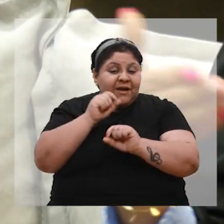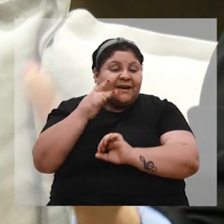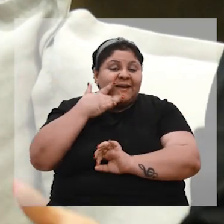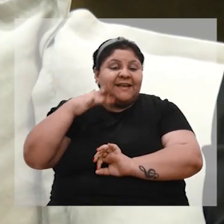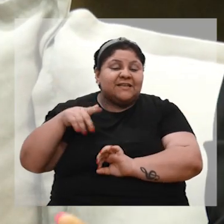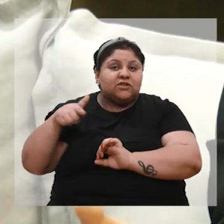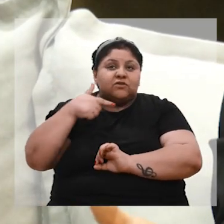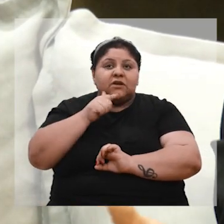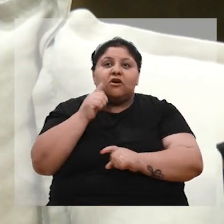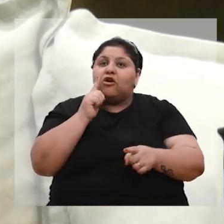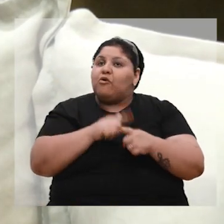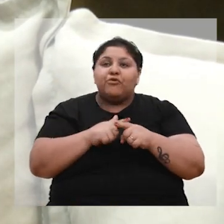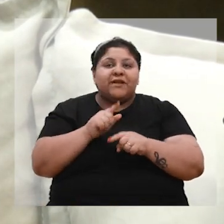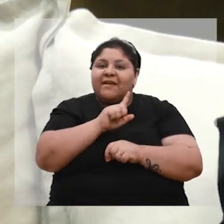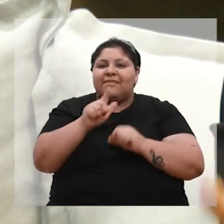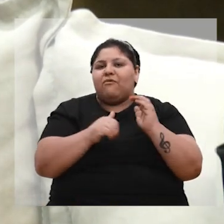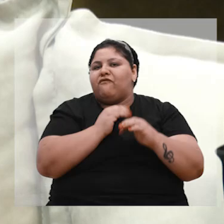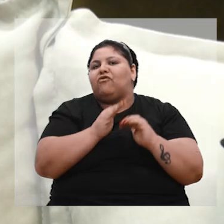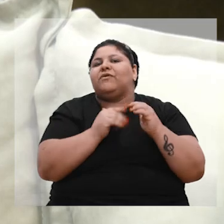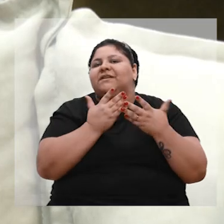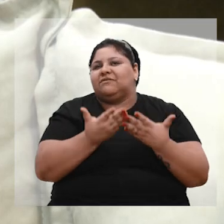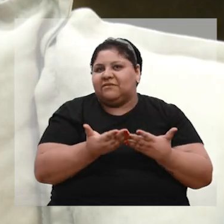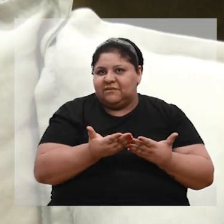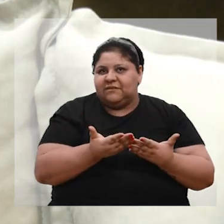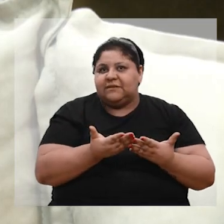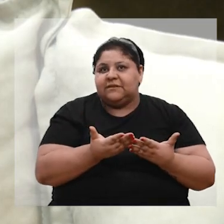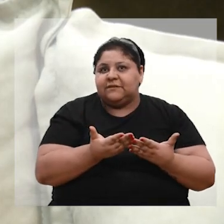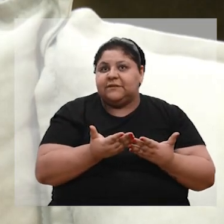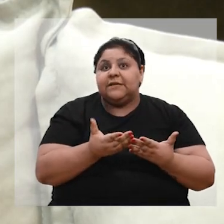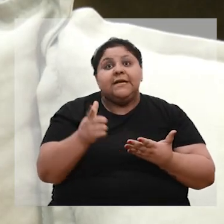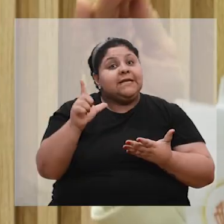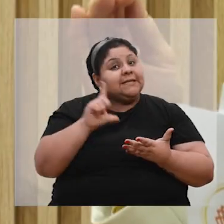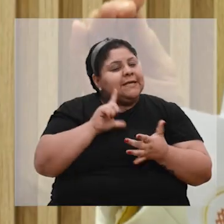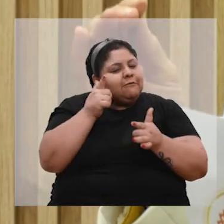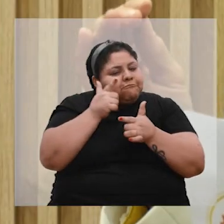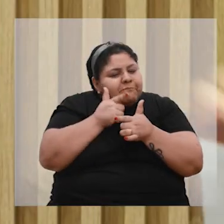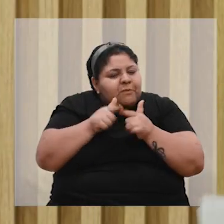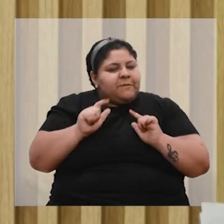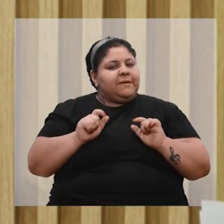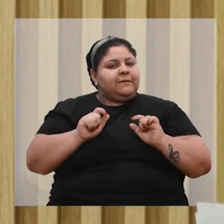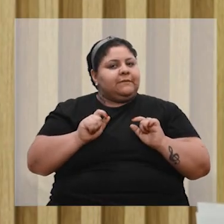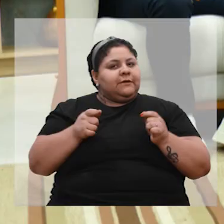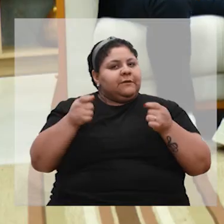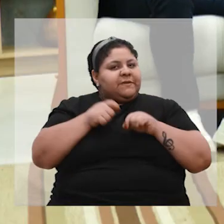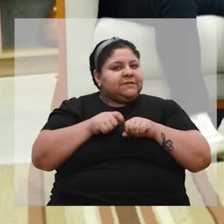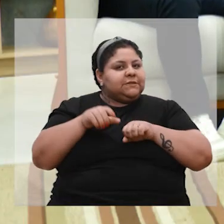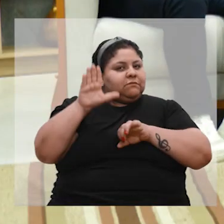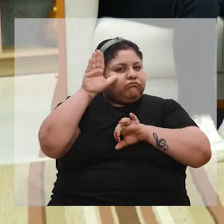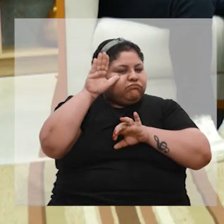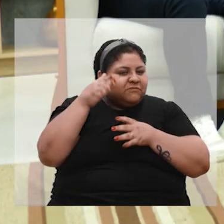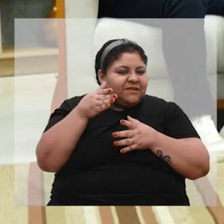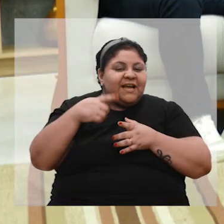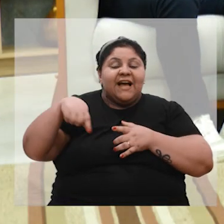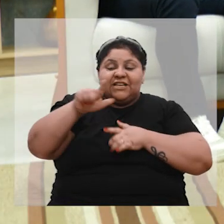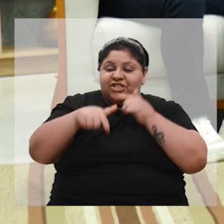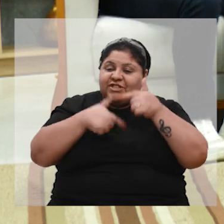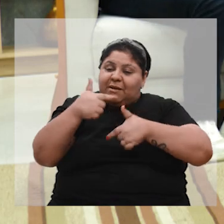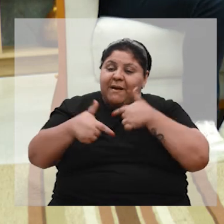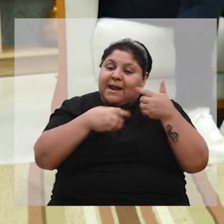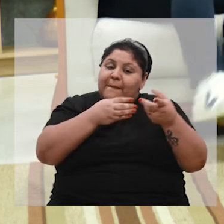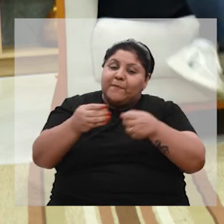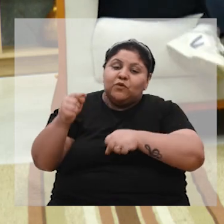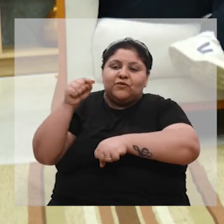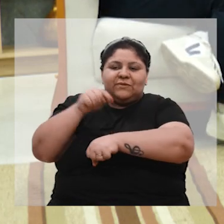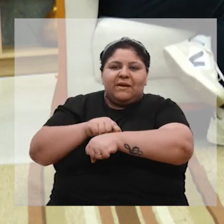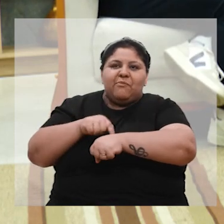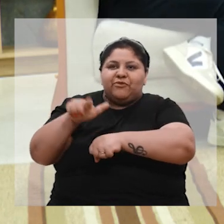criança é capaz e por que ela não está evoluindo, né? Tem alguma coisa ali. Tem alguma coisa ali. A gente, como a gente está há muito tempo nessa